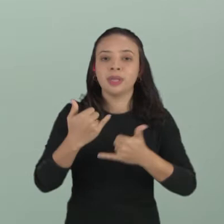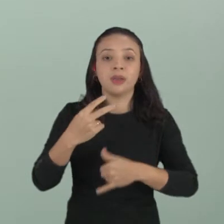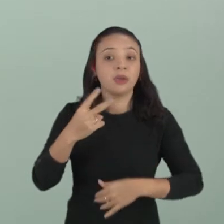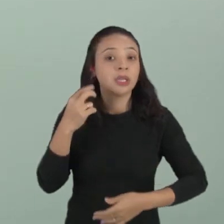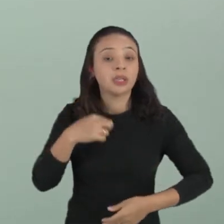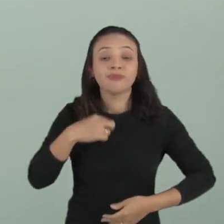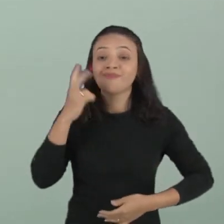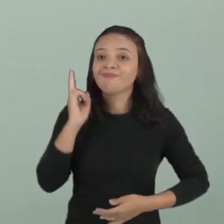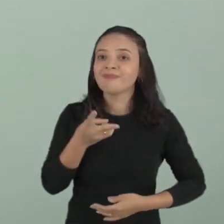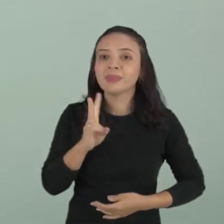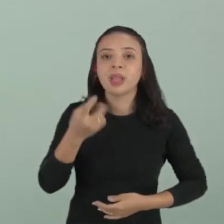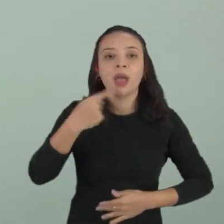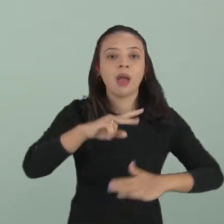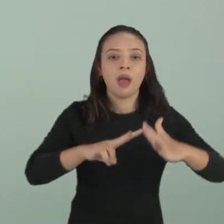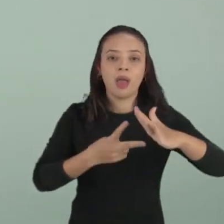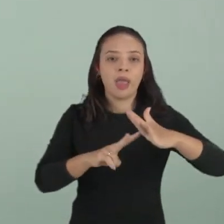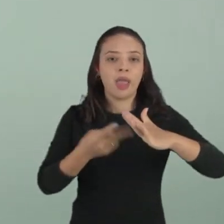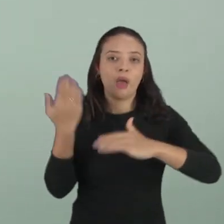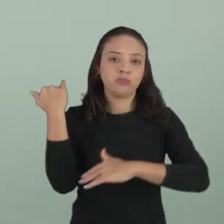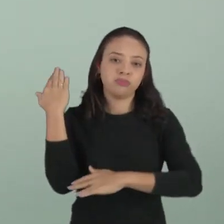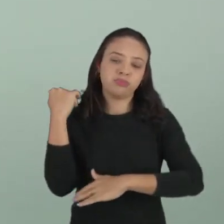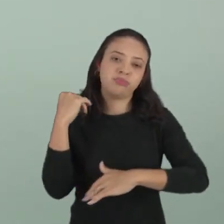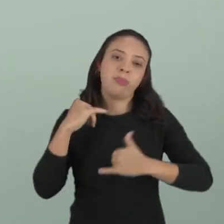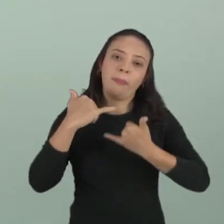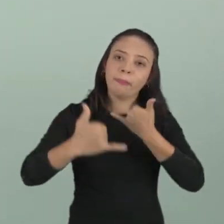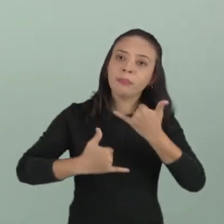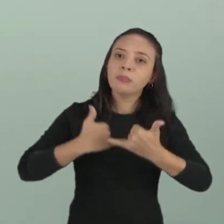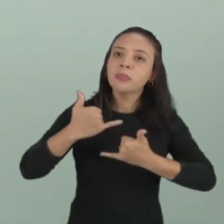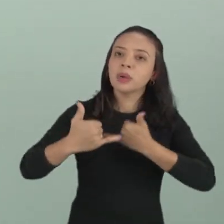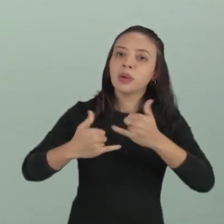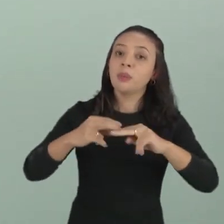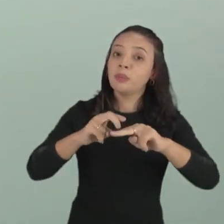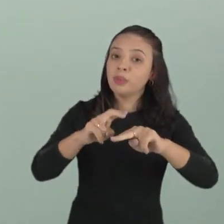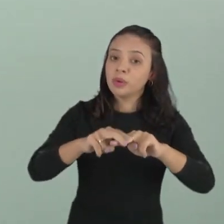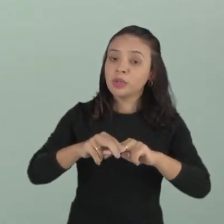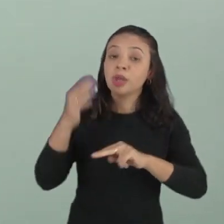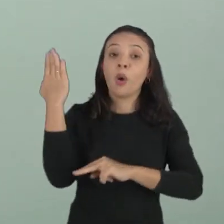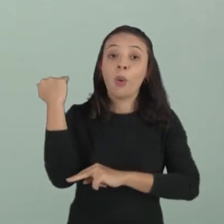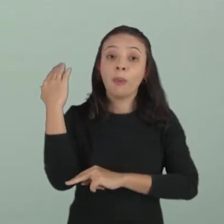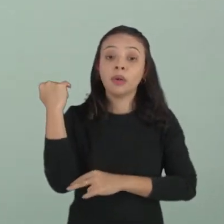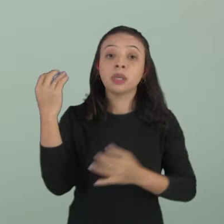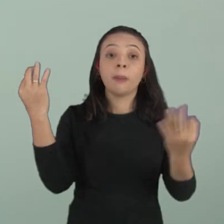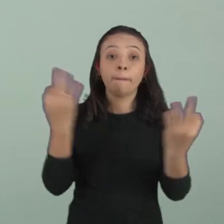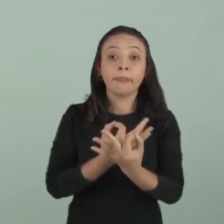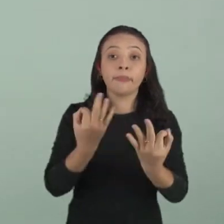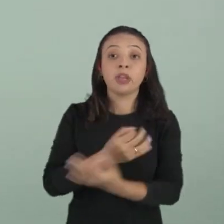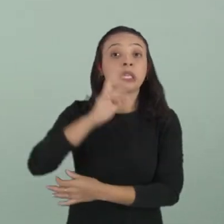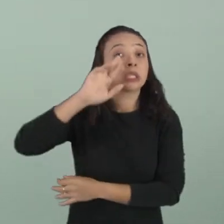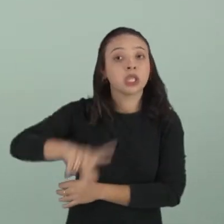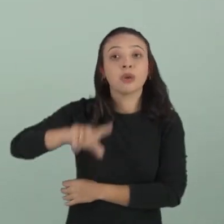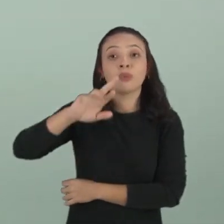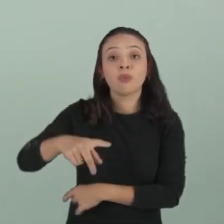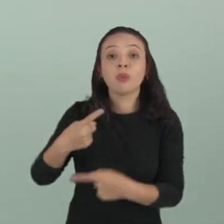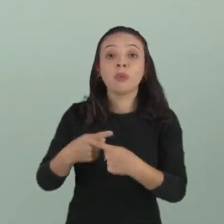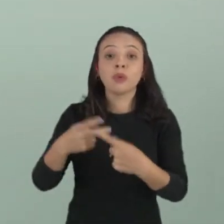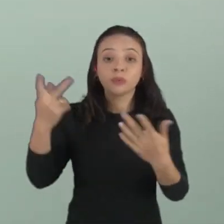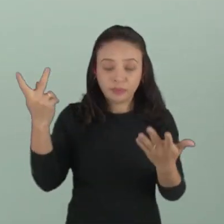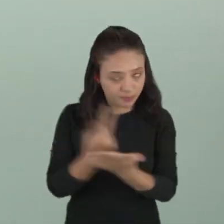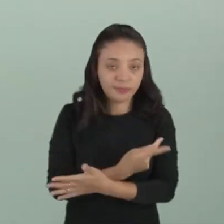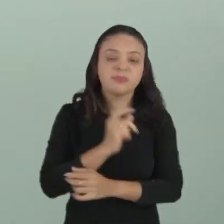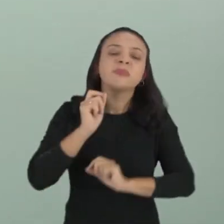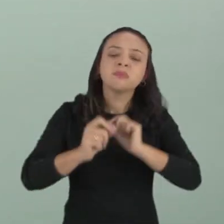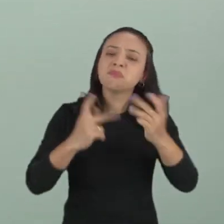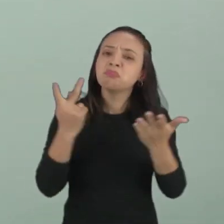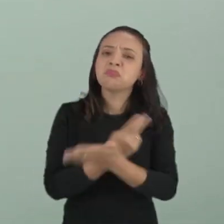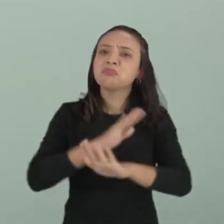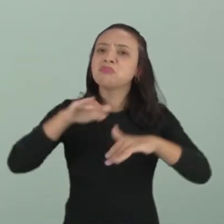vez brincar no passado. Então, brincava é pretérito imperfeito, porque é uma ação de